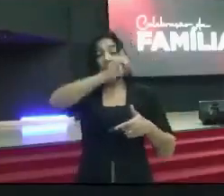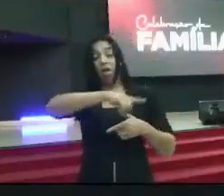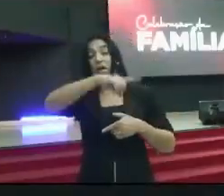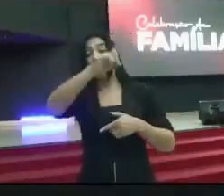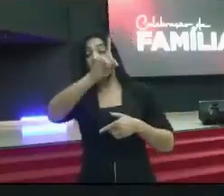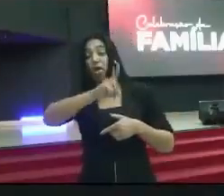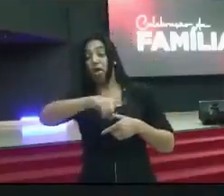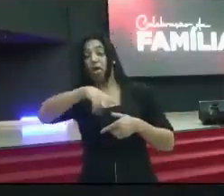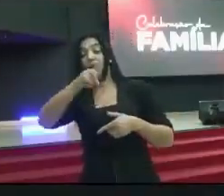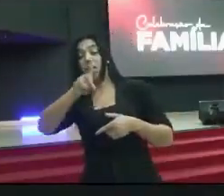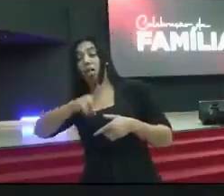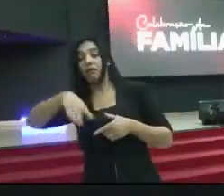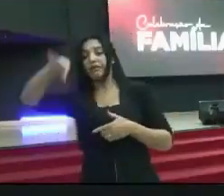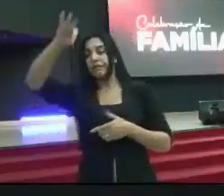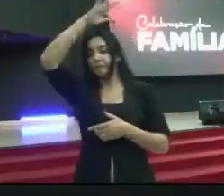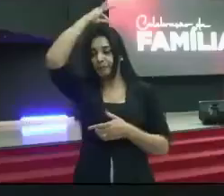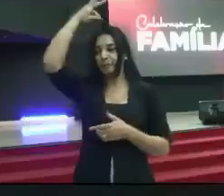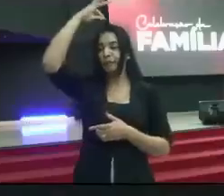espiritual.